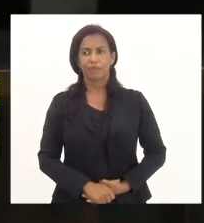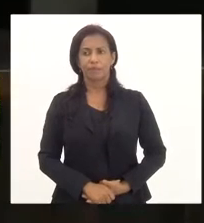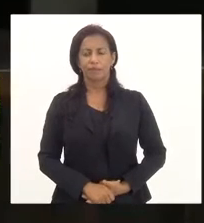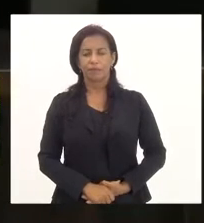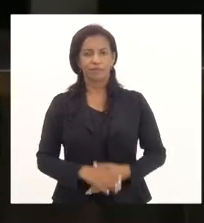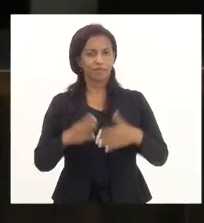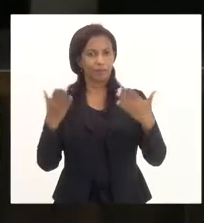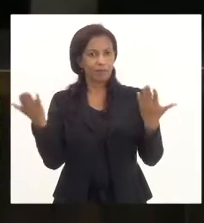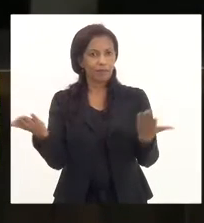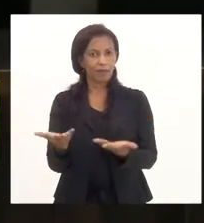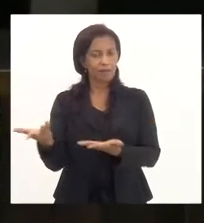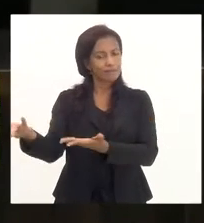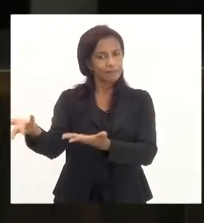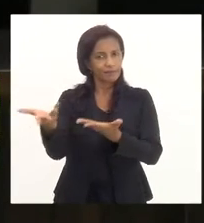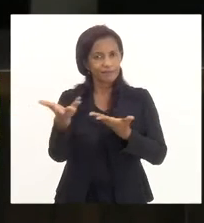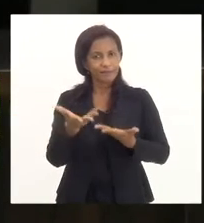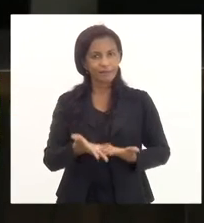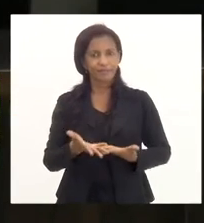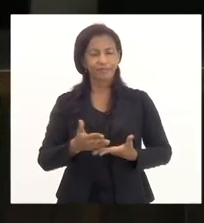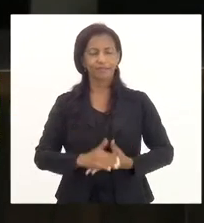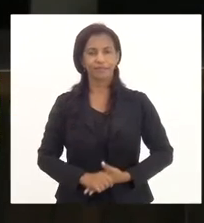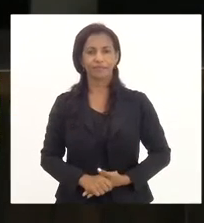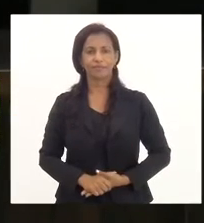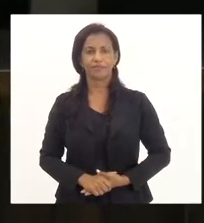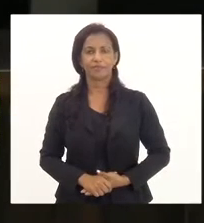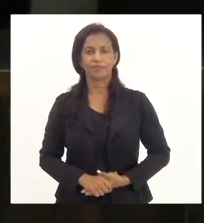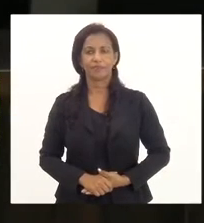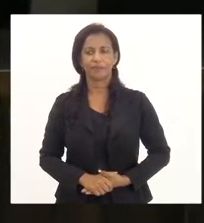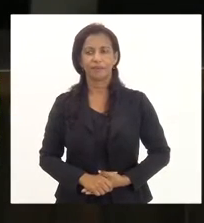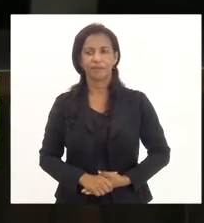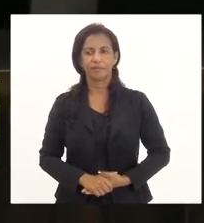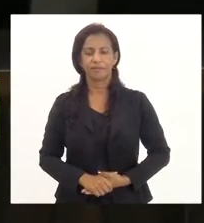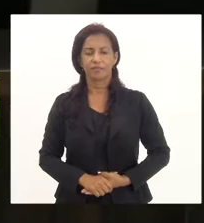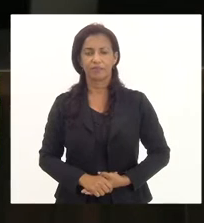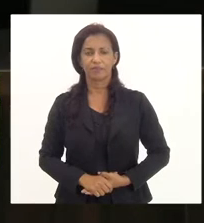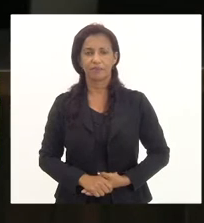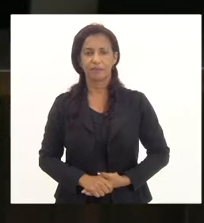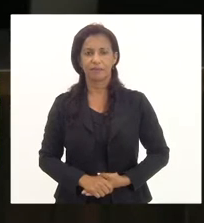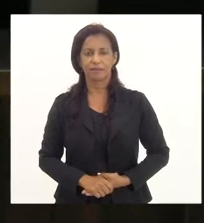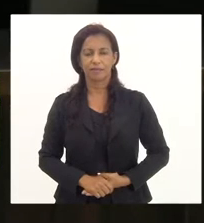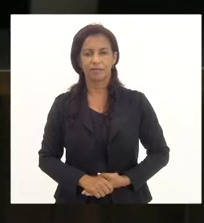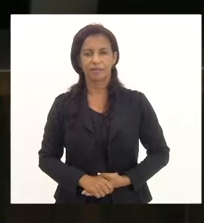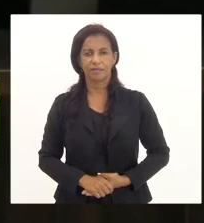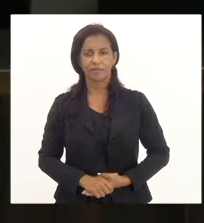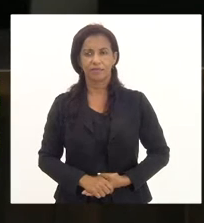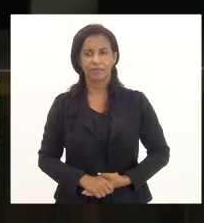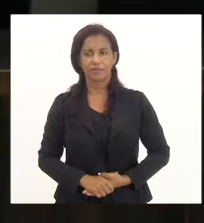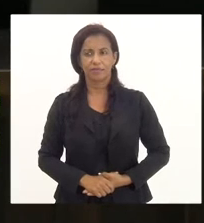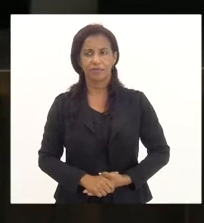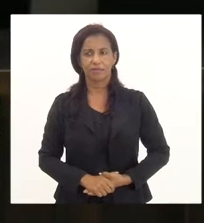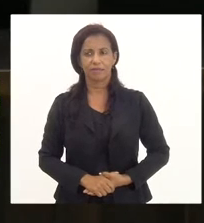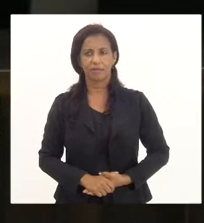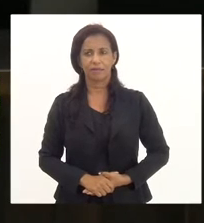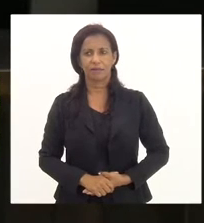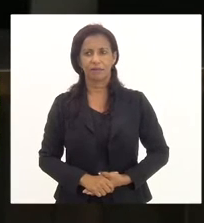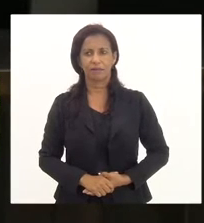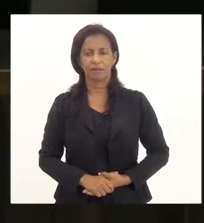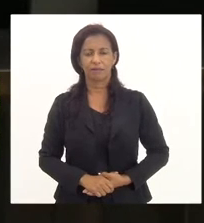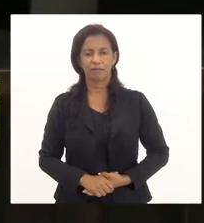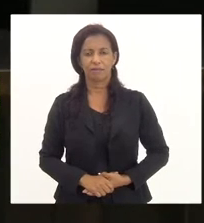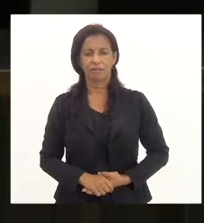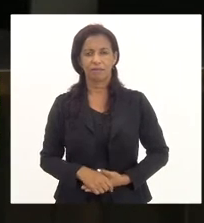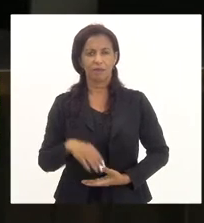e agora vou chamar aqui e o o schor